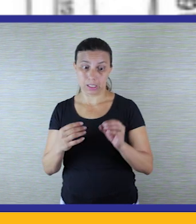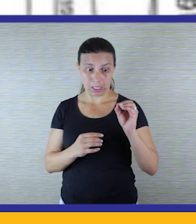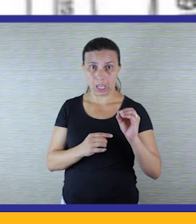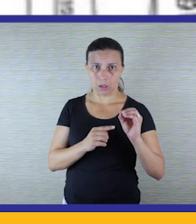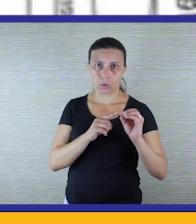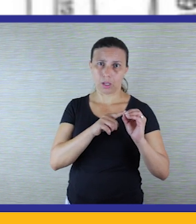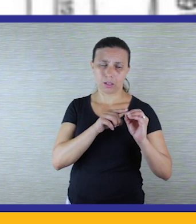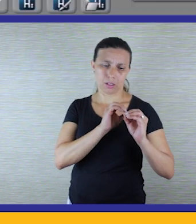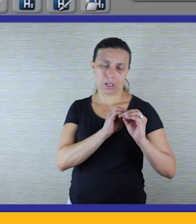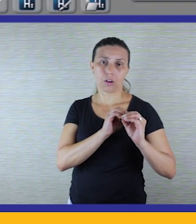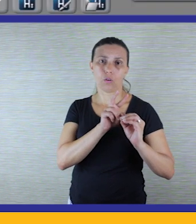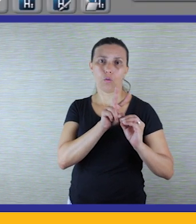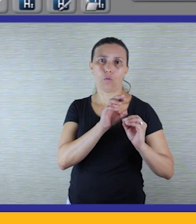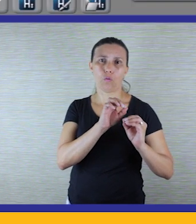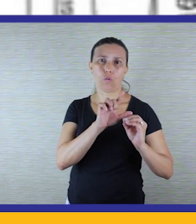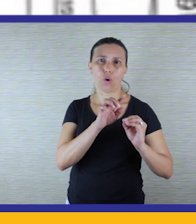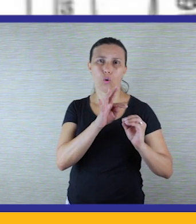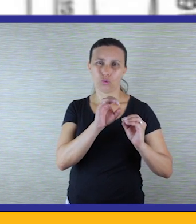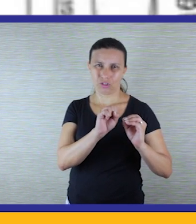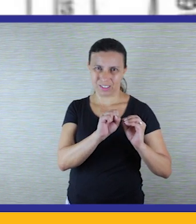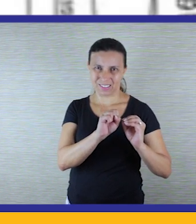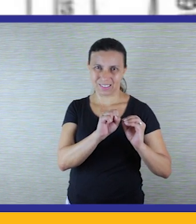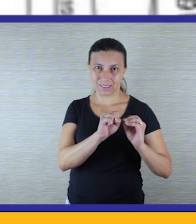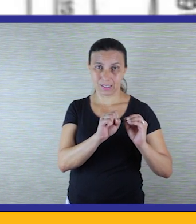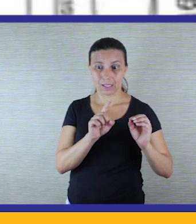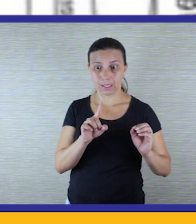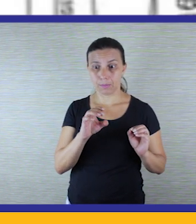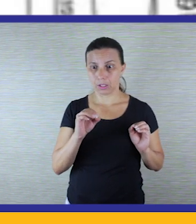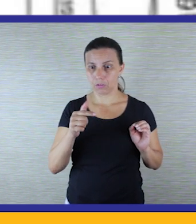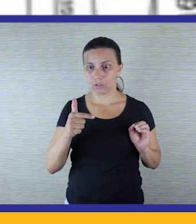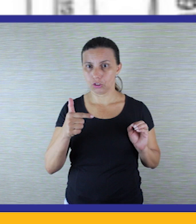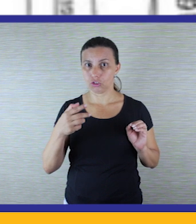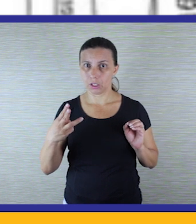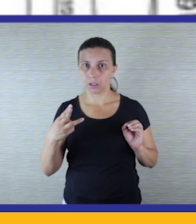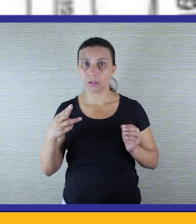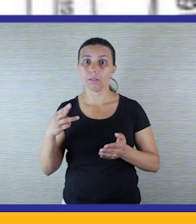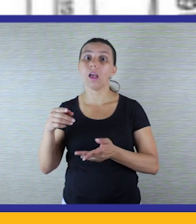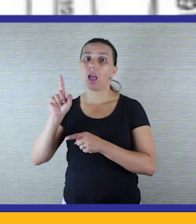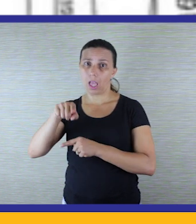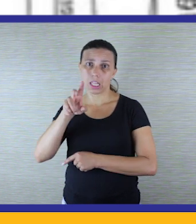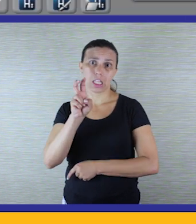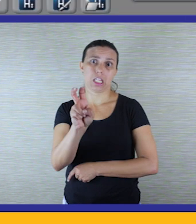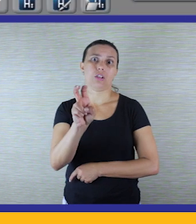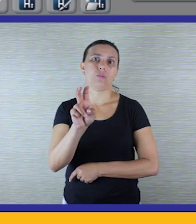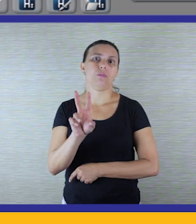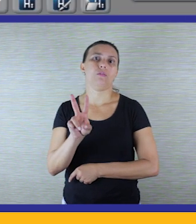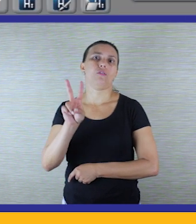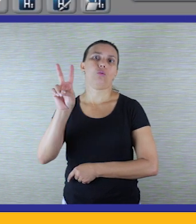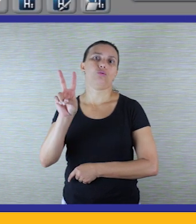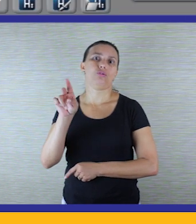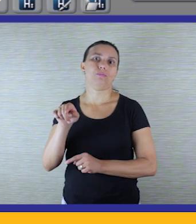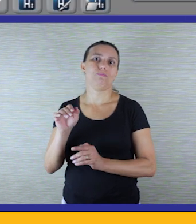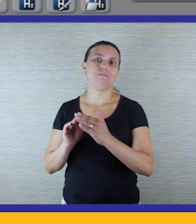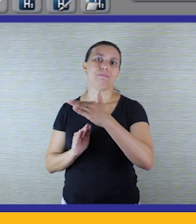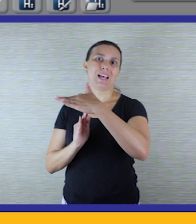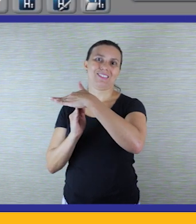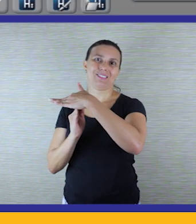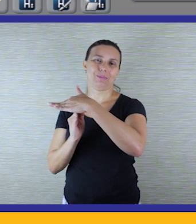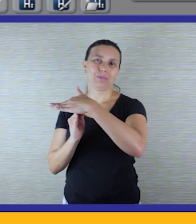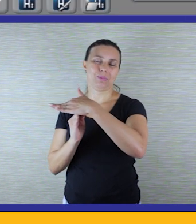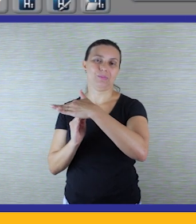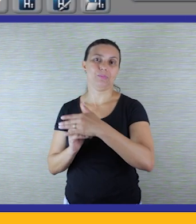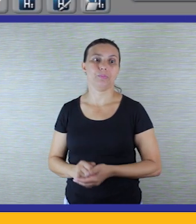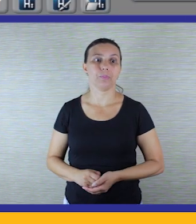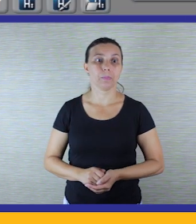0 volts e 1023 corresponde a 5 volts. Para este sensor, 1 grau